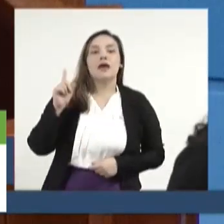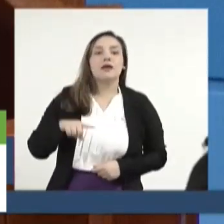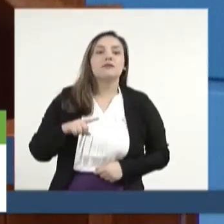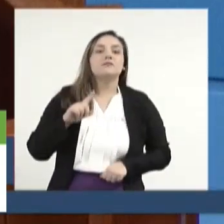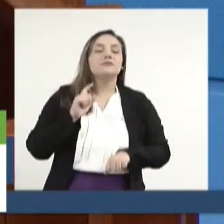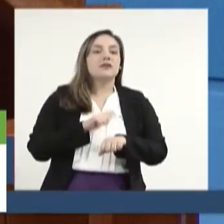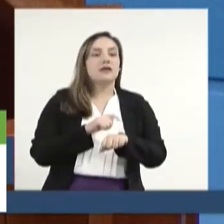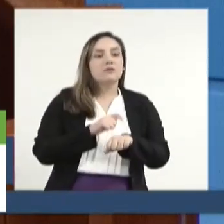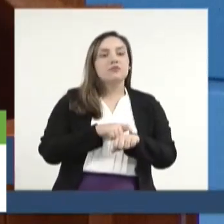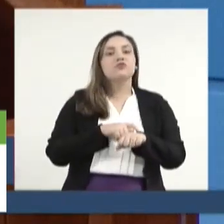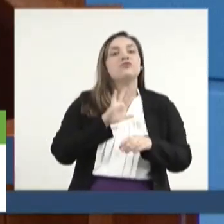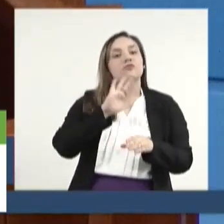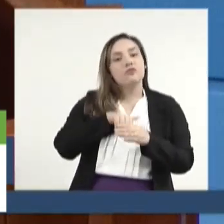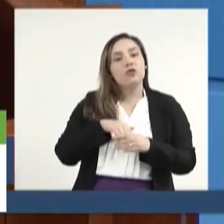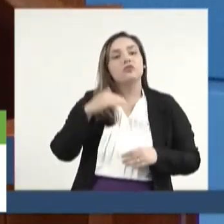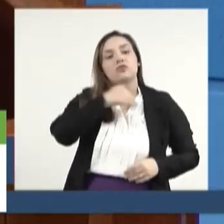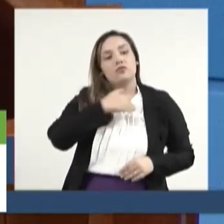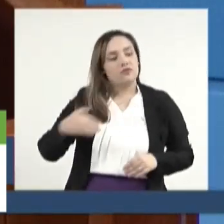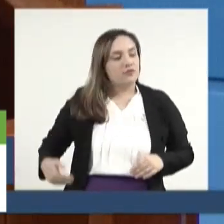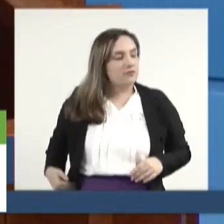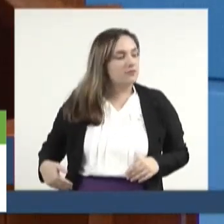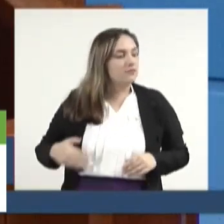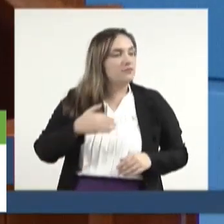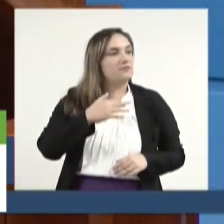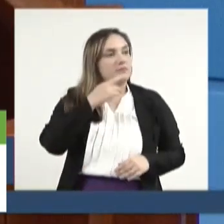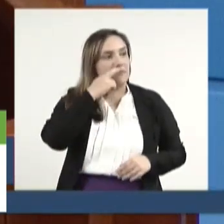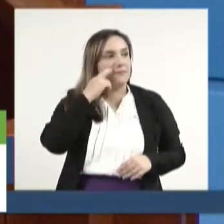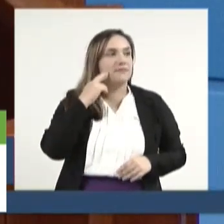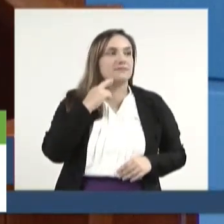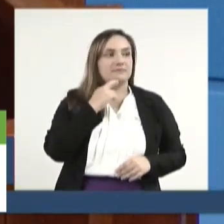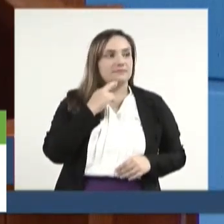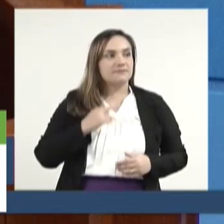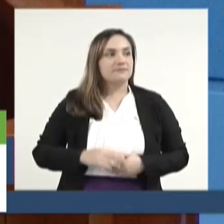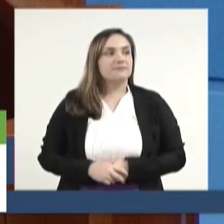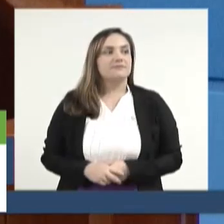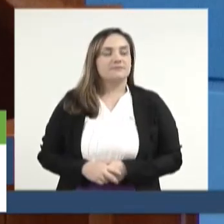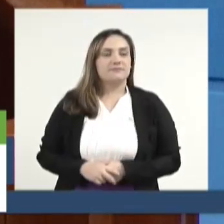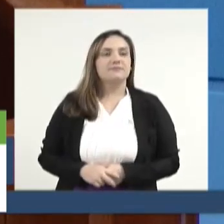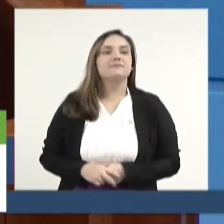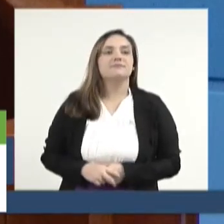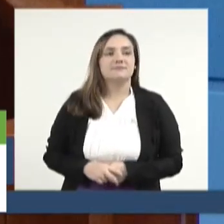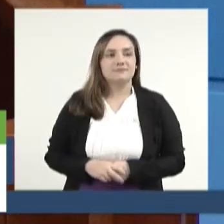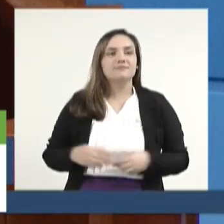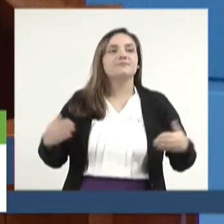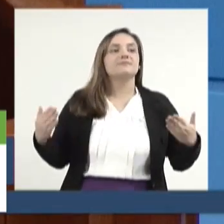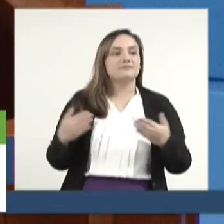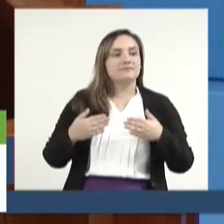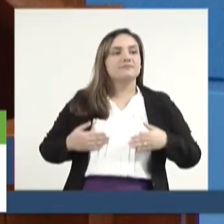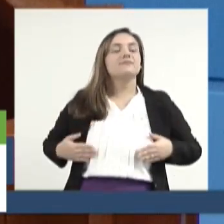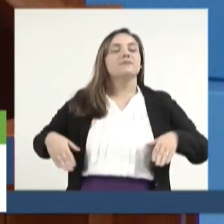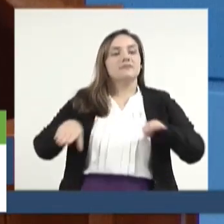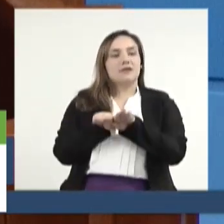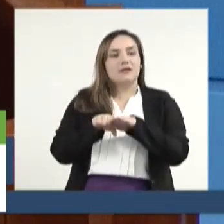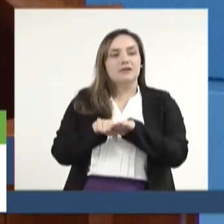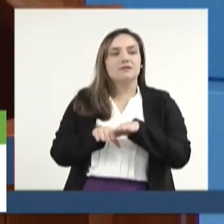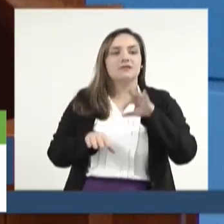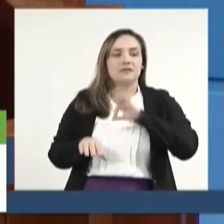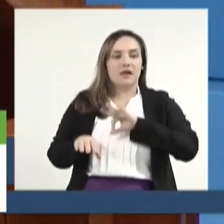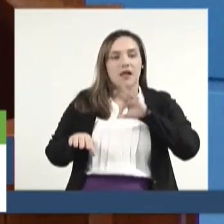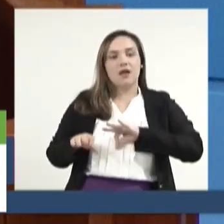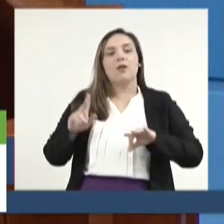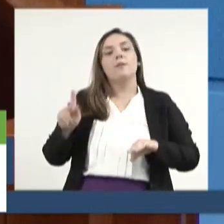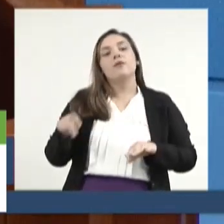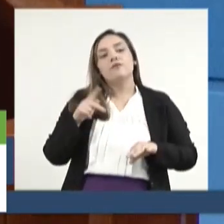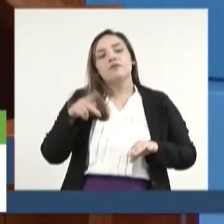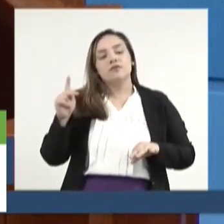eleitoral, o governador Riedel, na época candidato, prometeu à categoria que iria equiparar o salário das